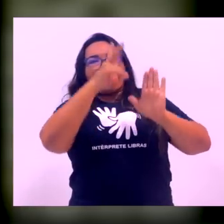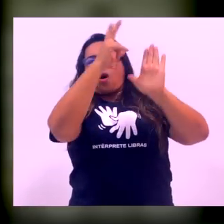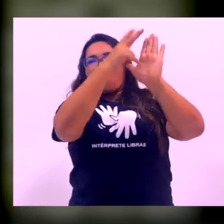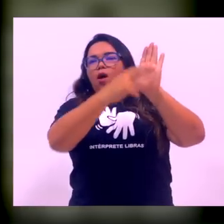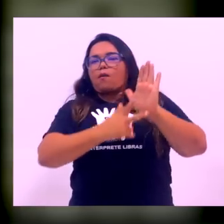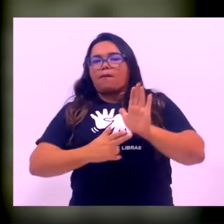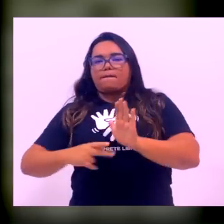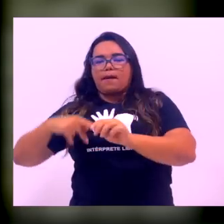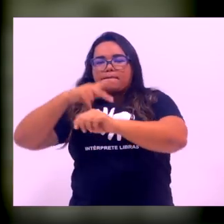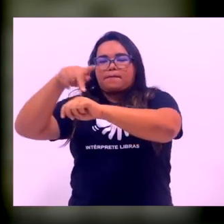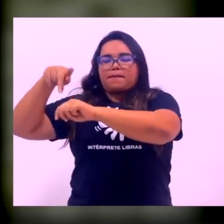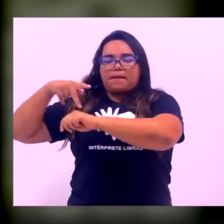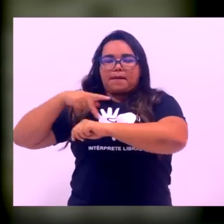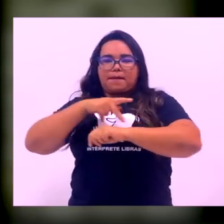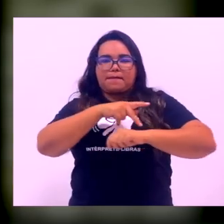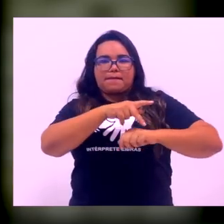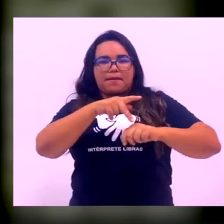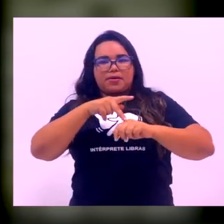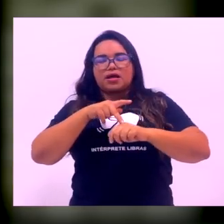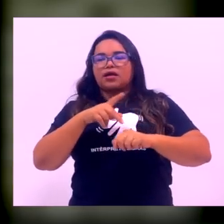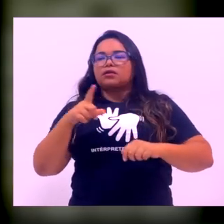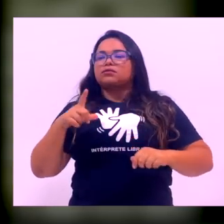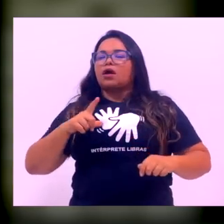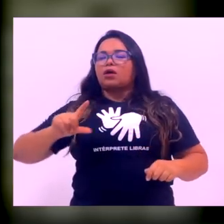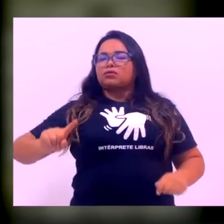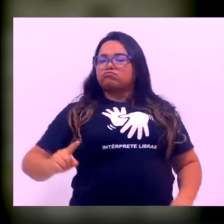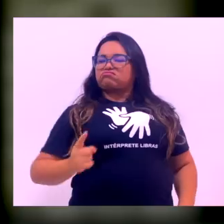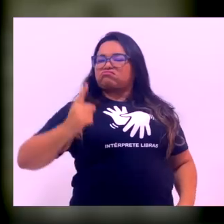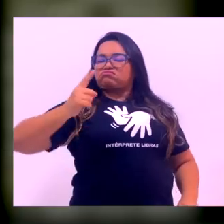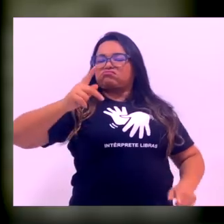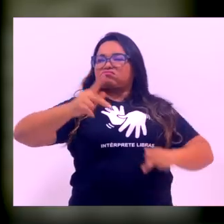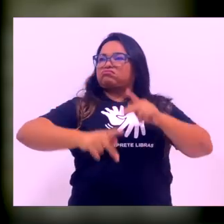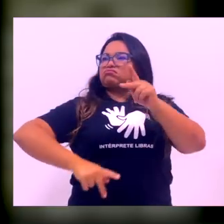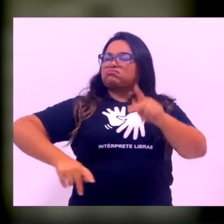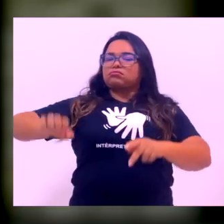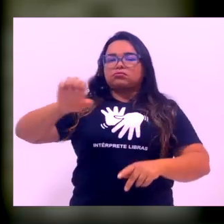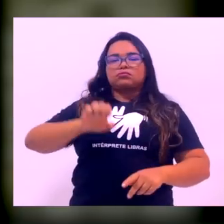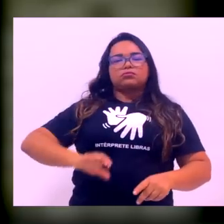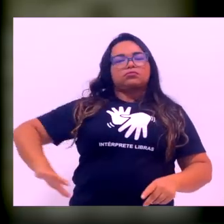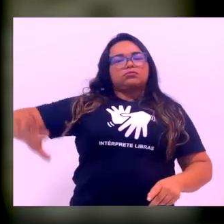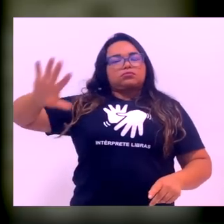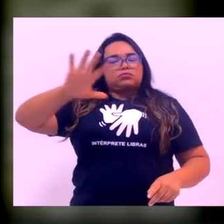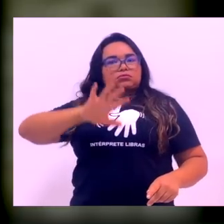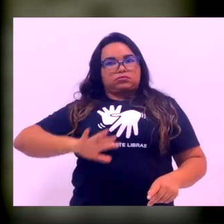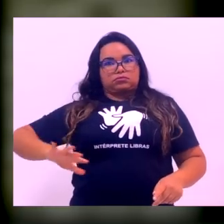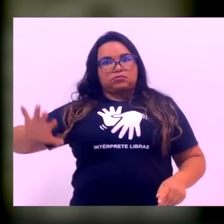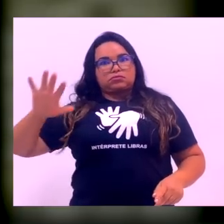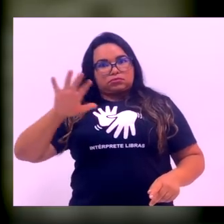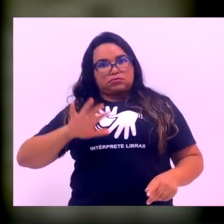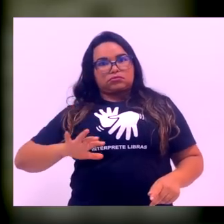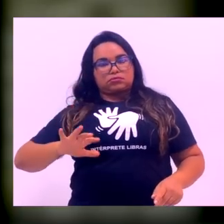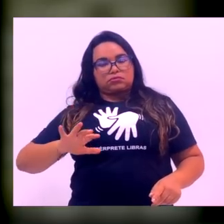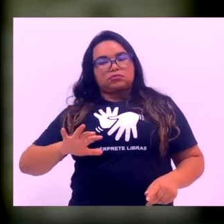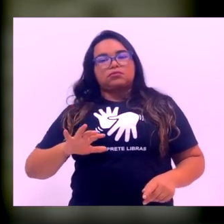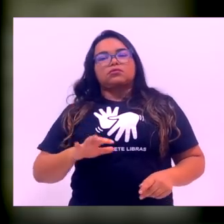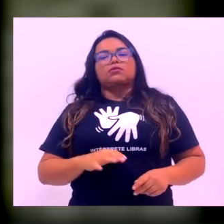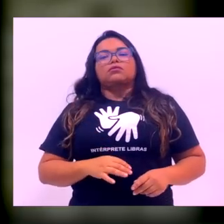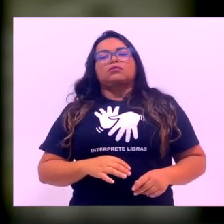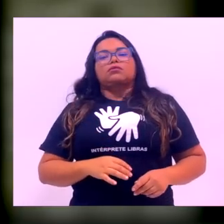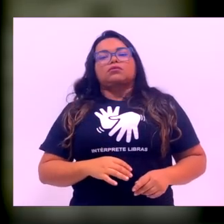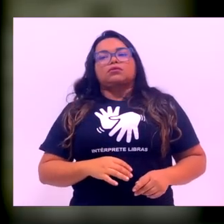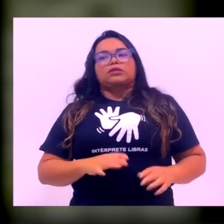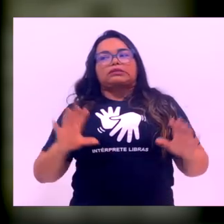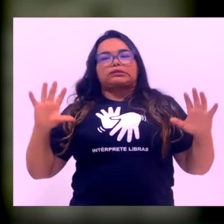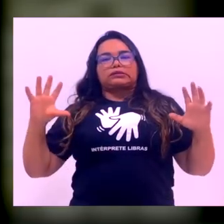europeias, uma corte europeia de apelos. Haveria apenas um único povo em toda a Europa. A Europa logo